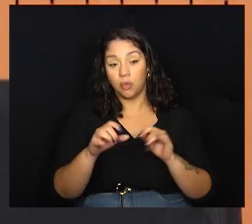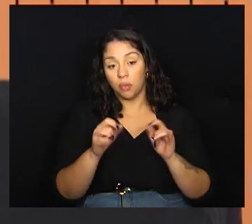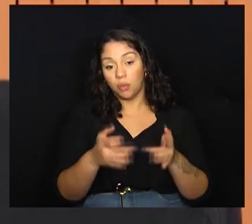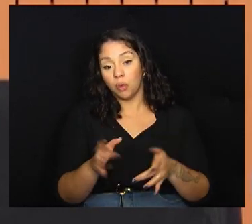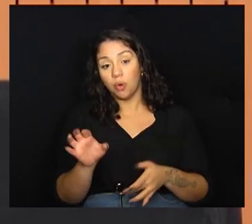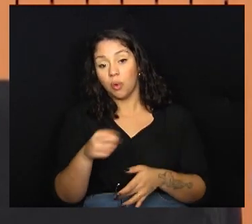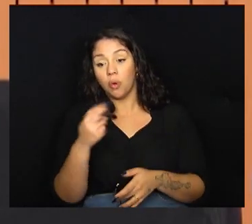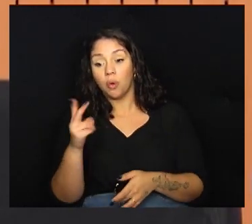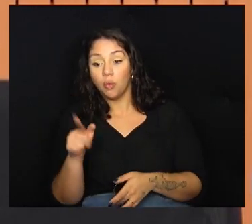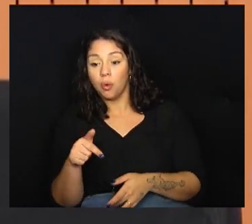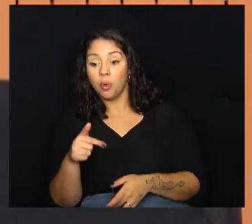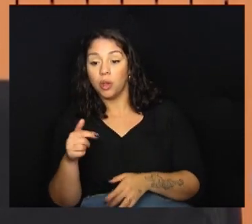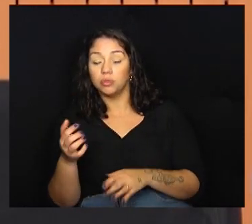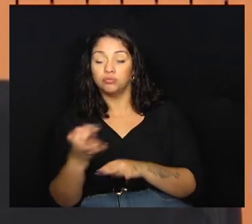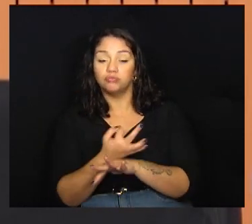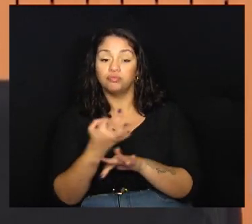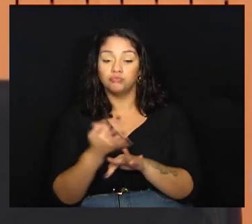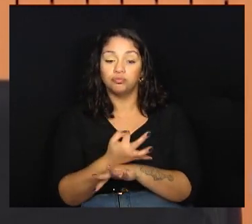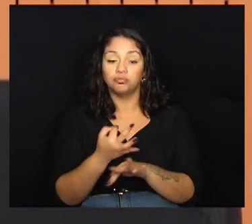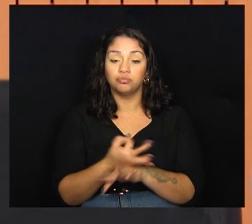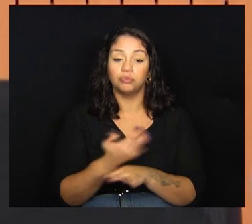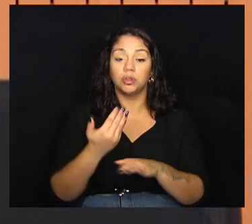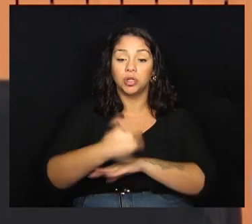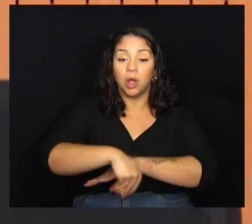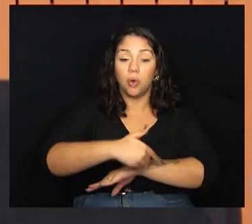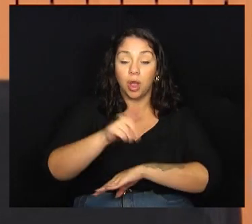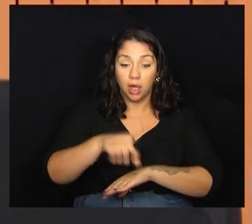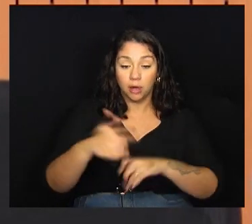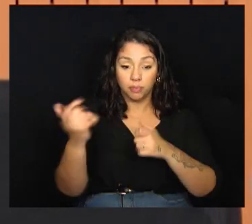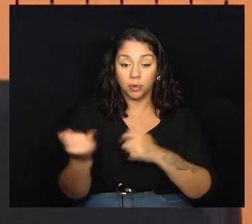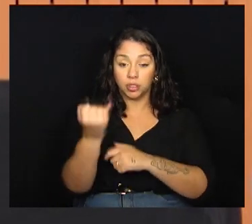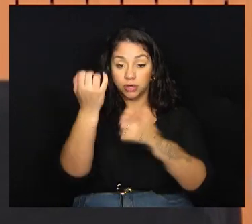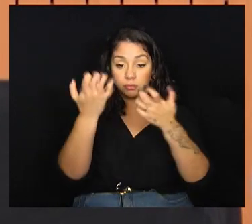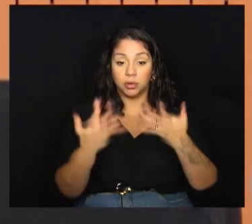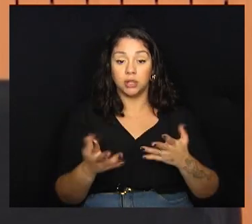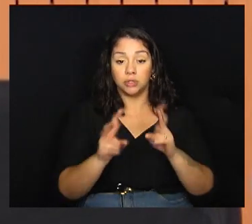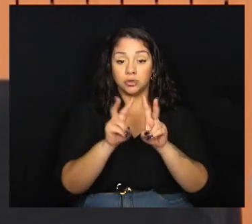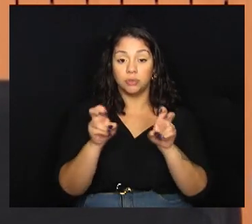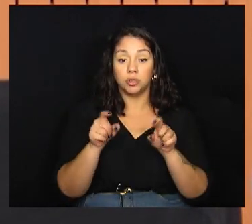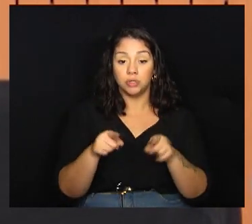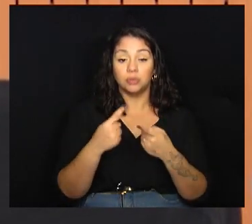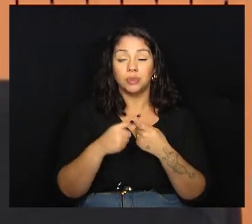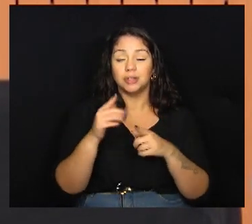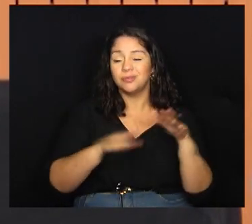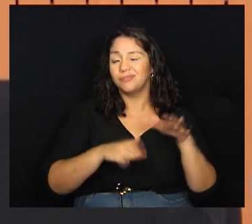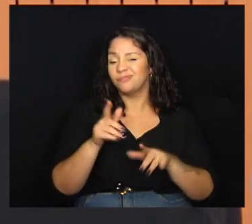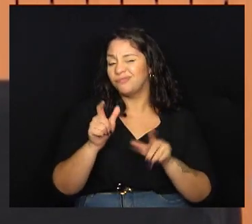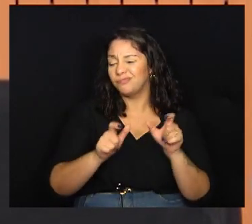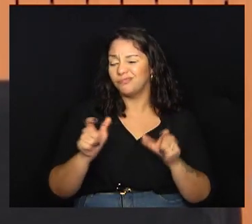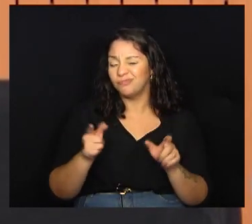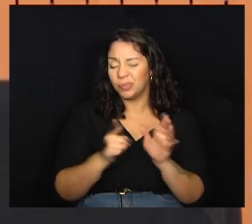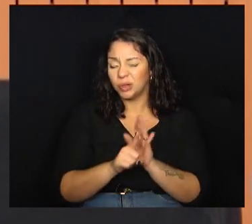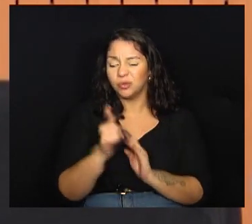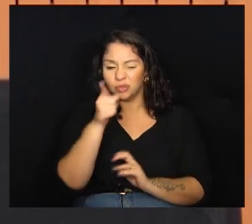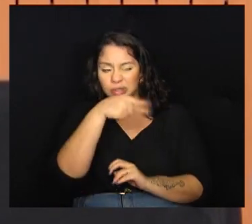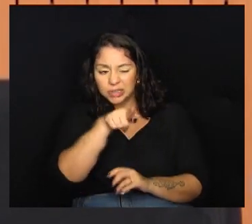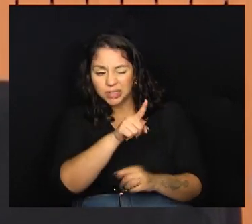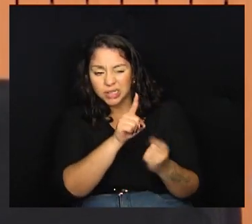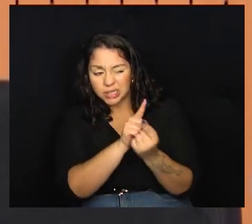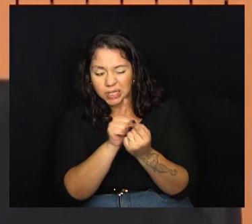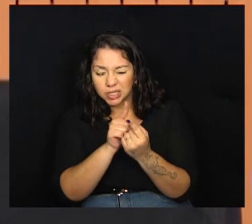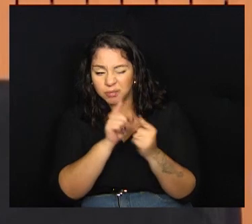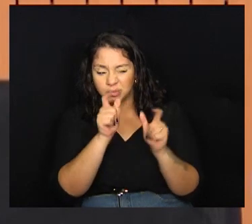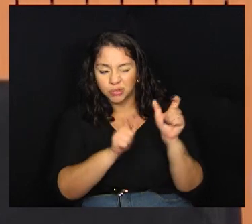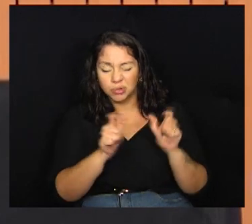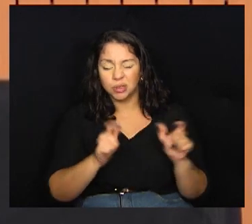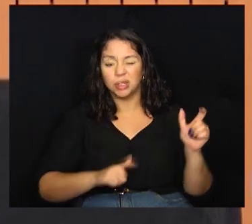seu meio de subsistência. Eu acho que é importante a gente dizer isso, porque muitas pessoas questionam, mas vocês atendem pessoas que não moram